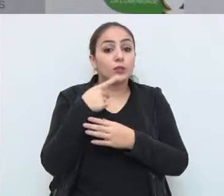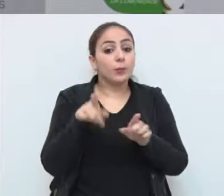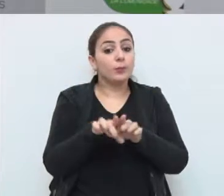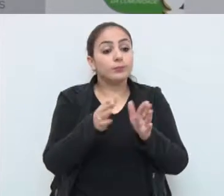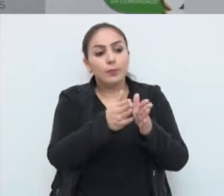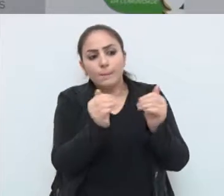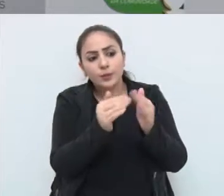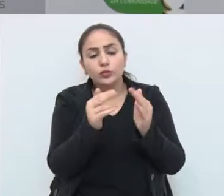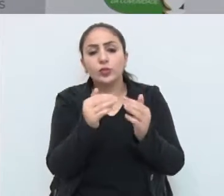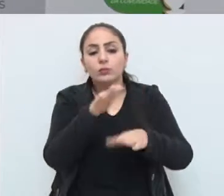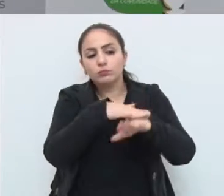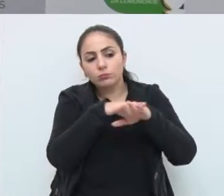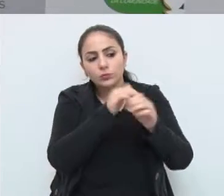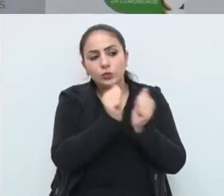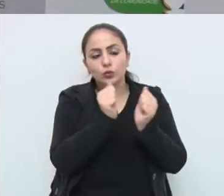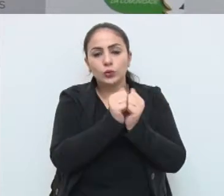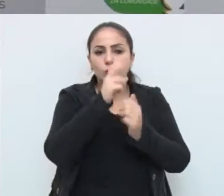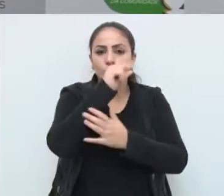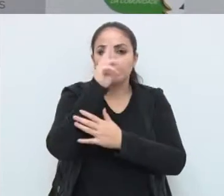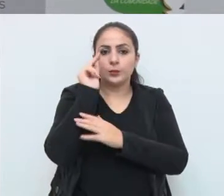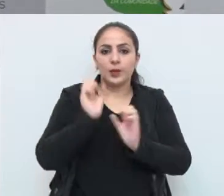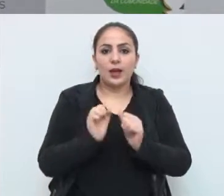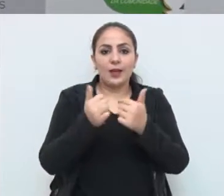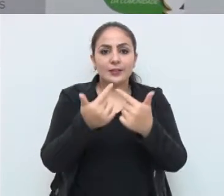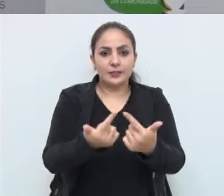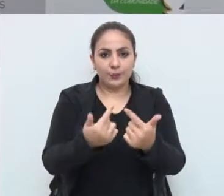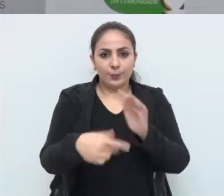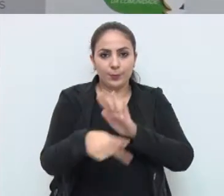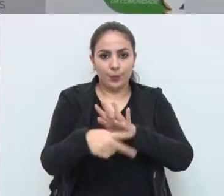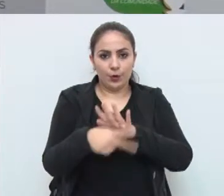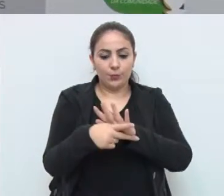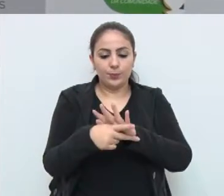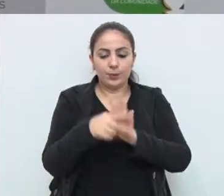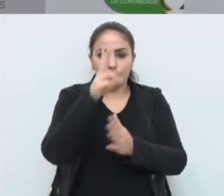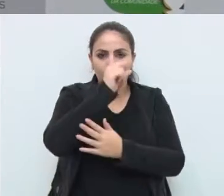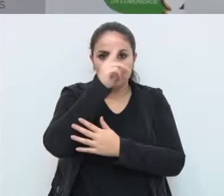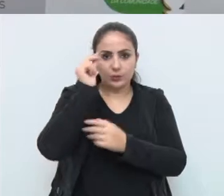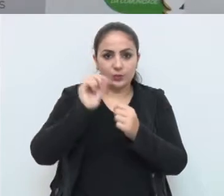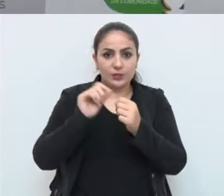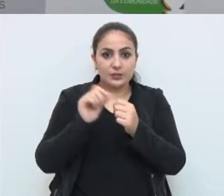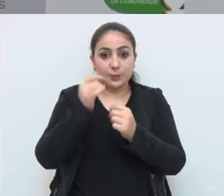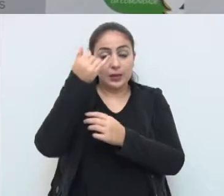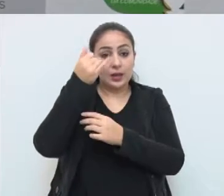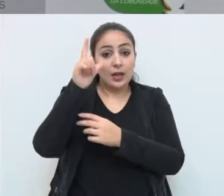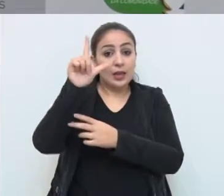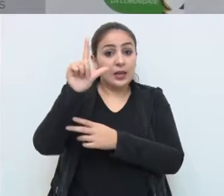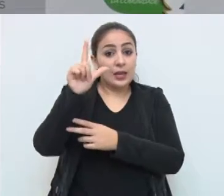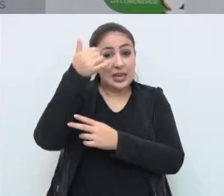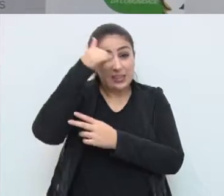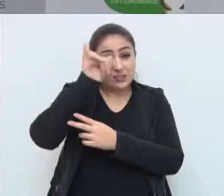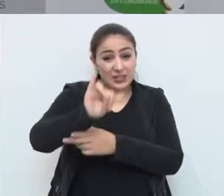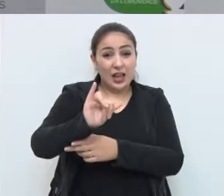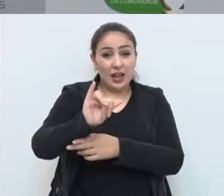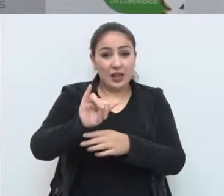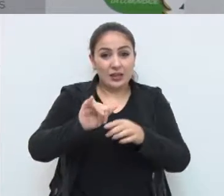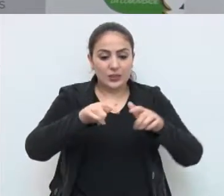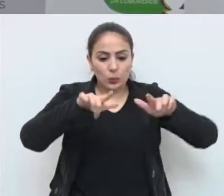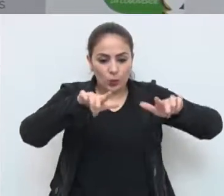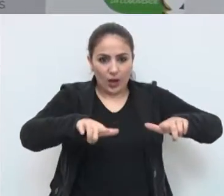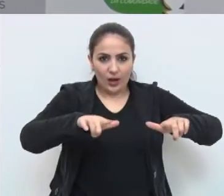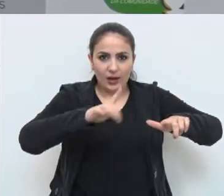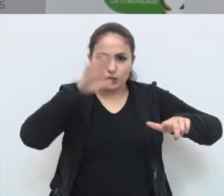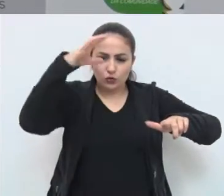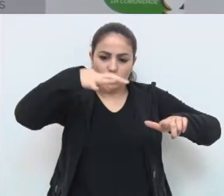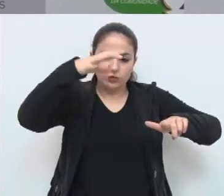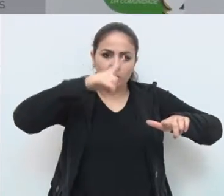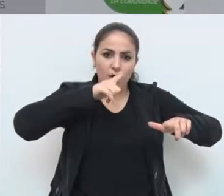então cobrarmos, né, e dialogarmos com o Executivo quais são as ações que o Executivo vem fazendo para coibir esse tipo de alagamento. Nós sabemos que alguns pontos são críticos, né?